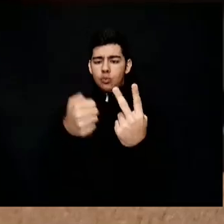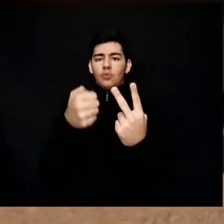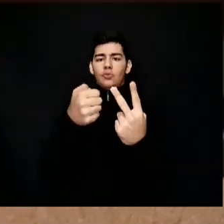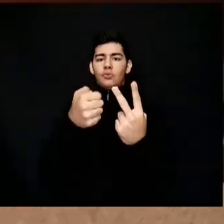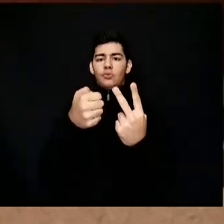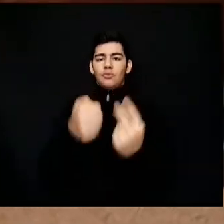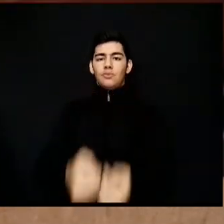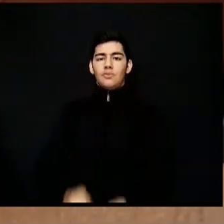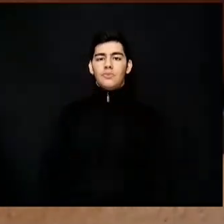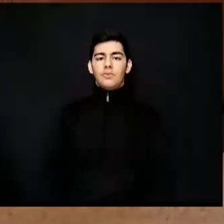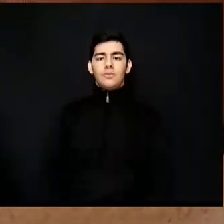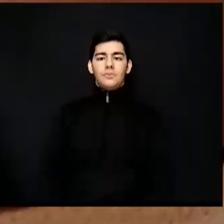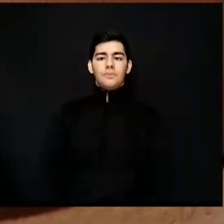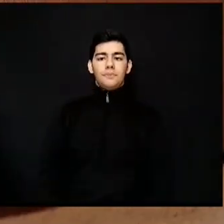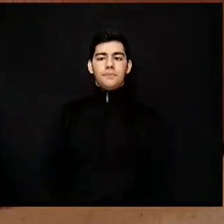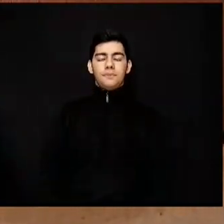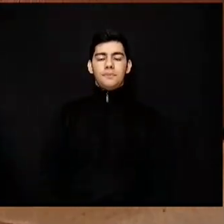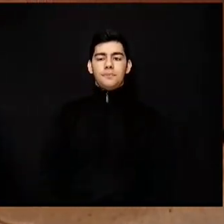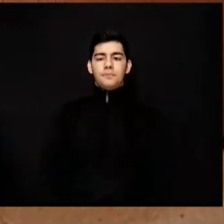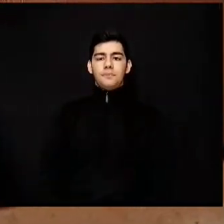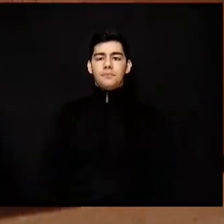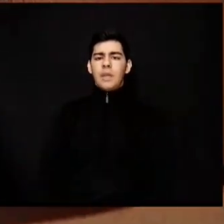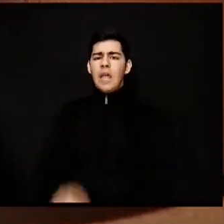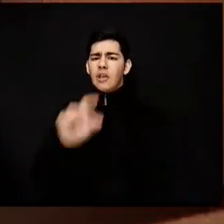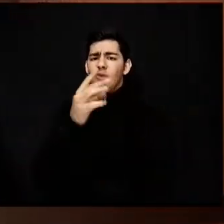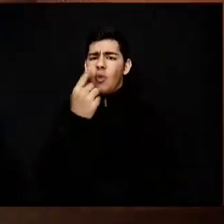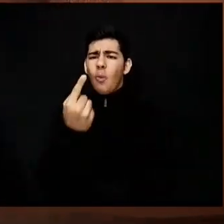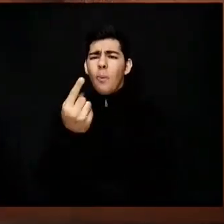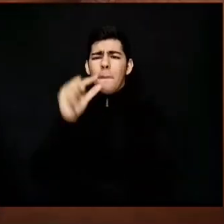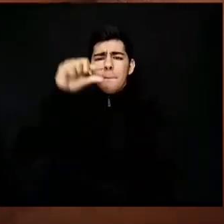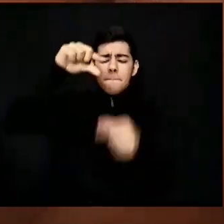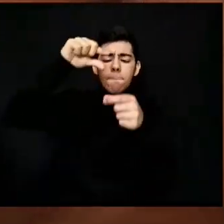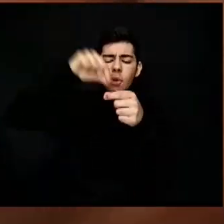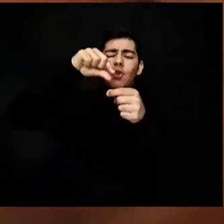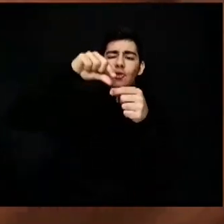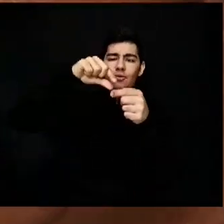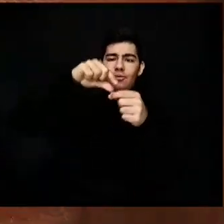e vai dar um pinguinho aqui, ó.